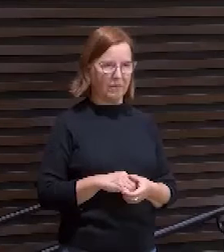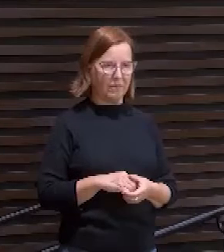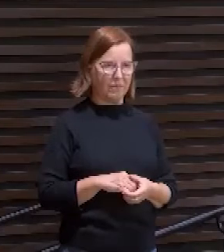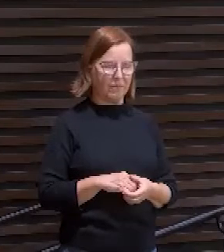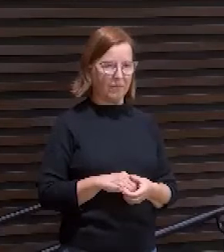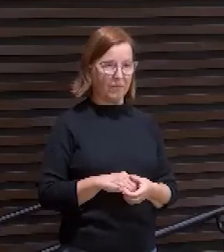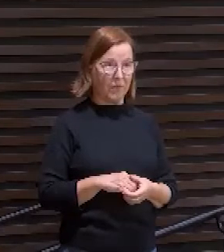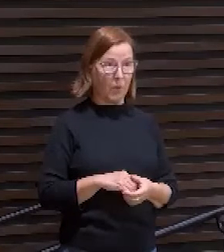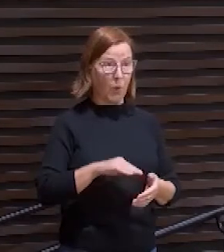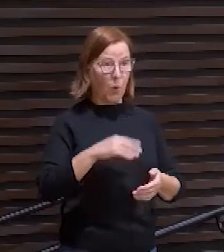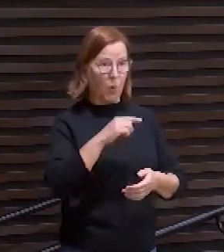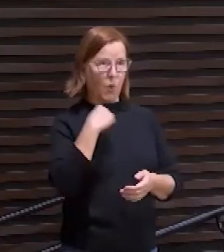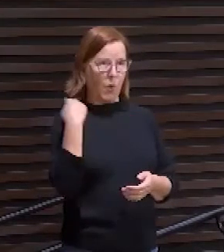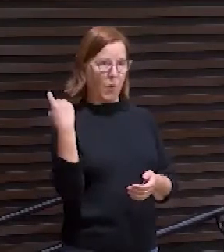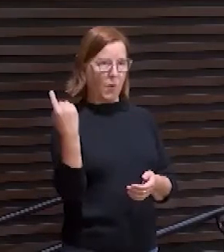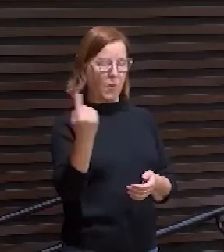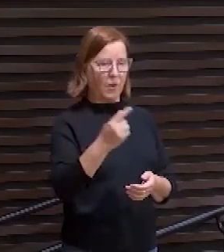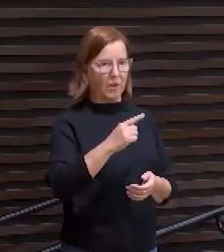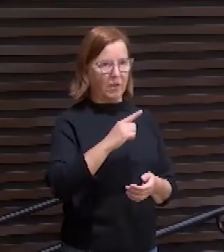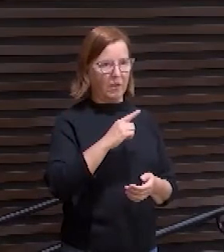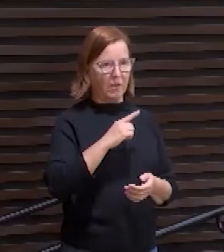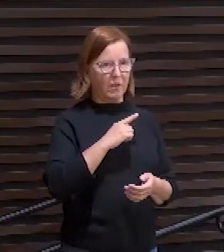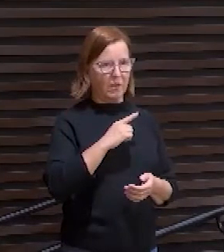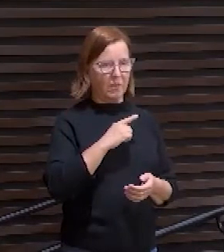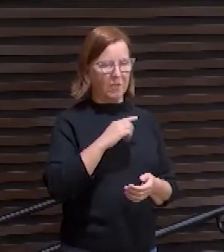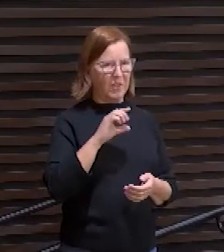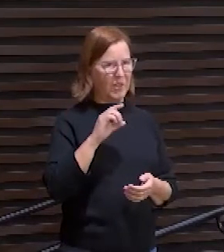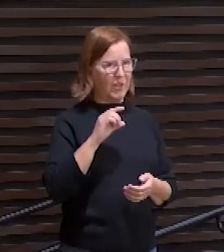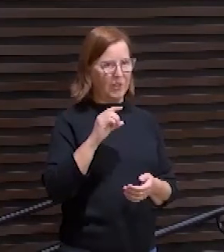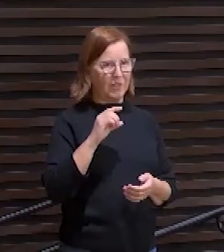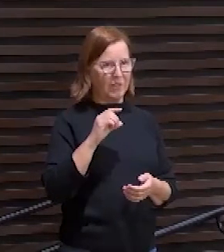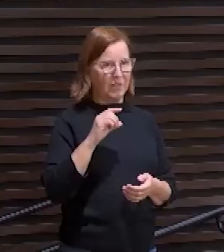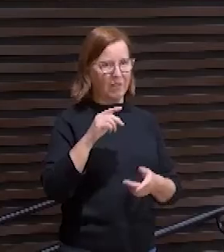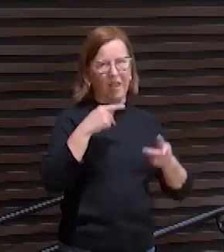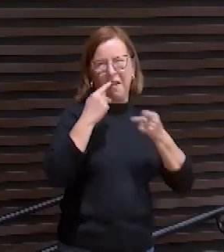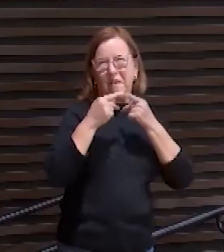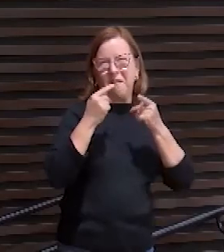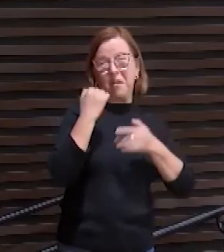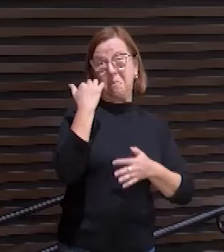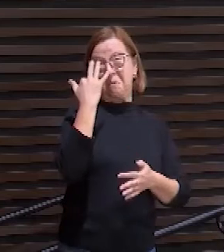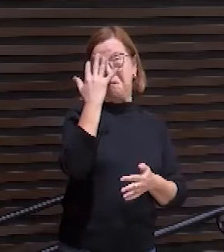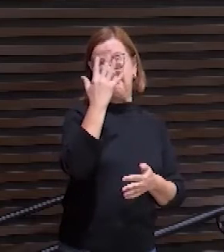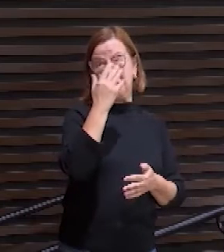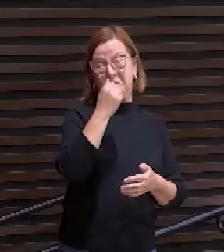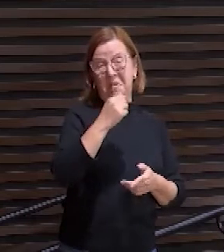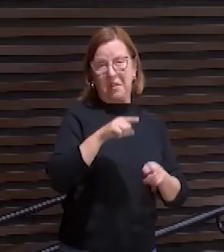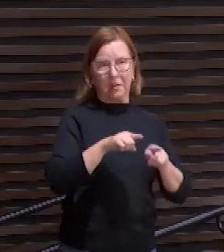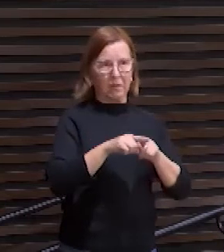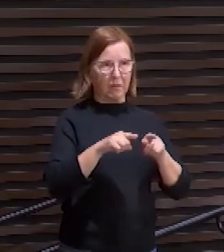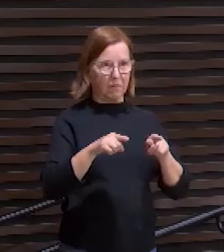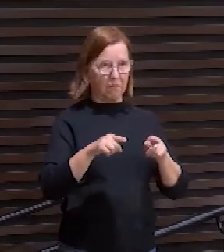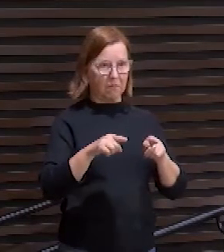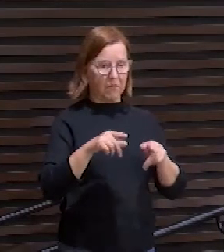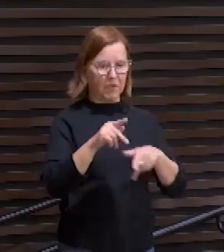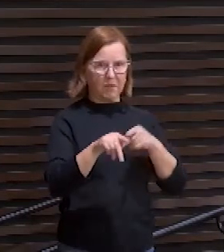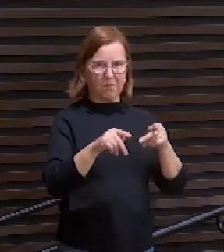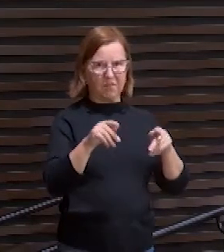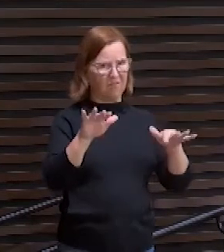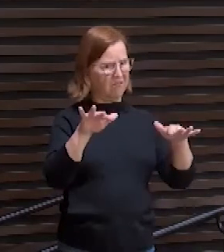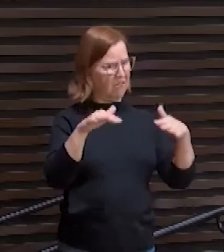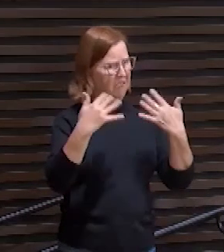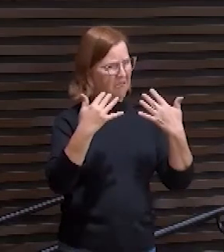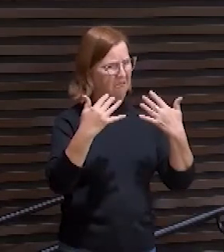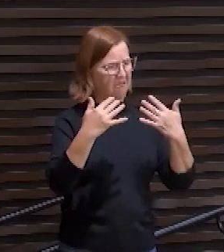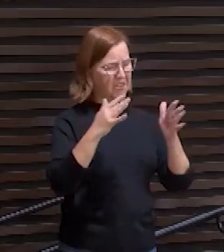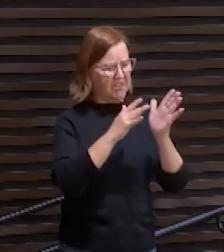Ou nós temos apenas um discurso bonito a respeito de Jesus, mas as pessoas não enxergam Jesus nas nossas vidas?